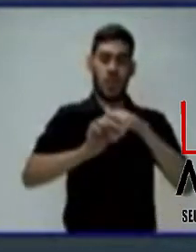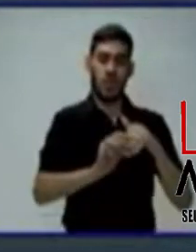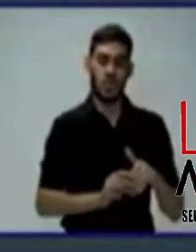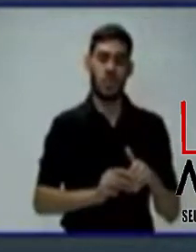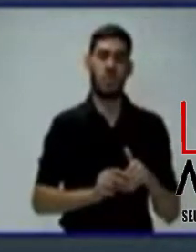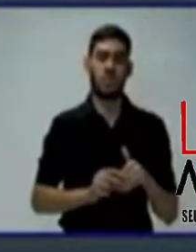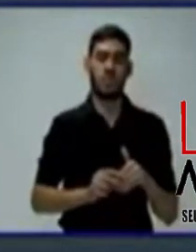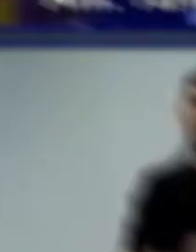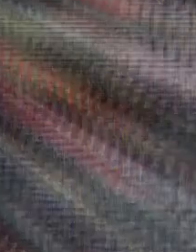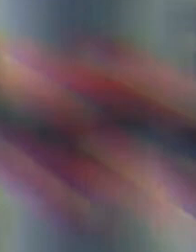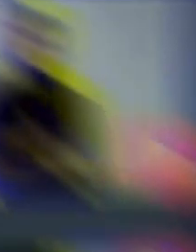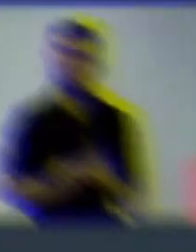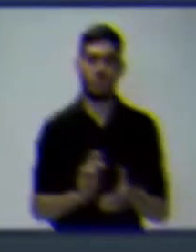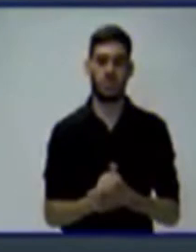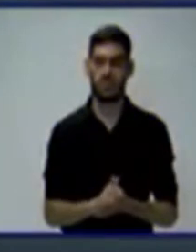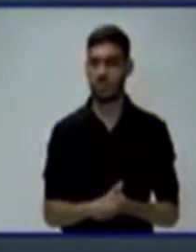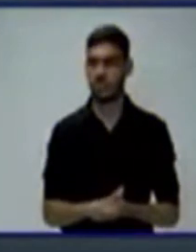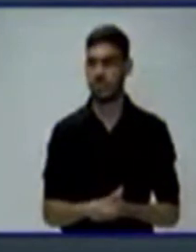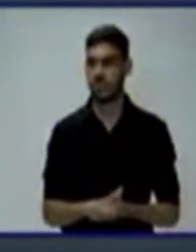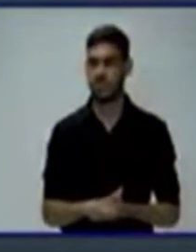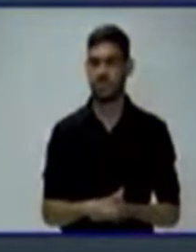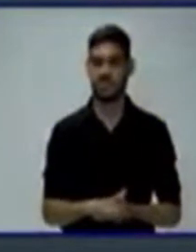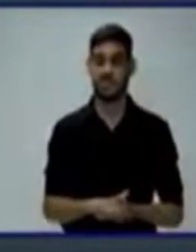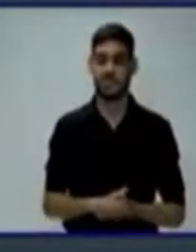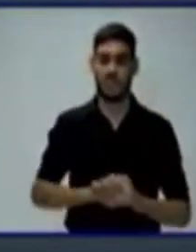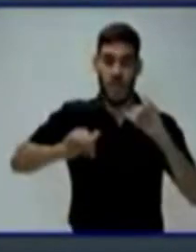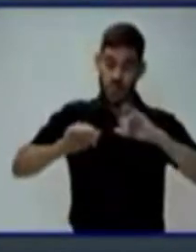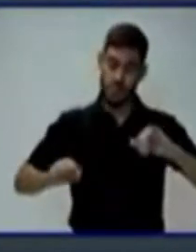proferidos. Essa é a proclamação. Finito?